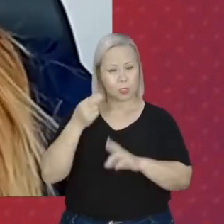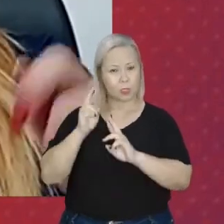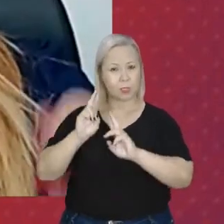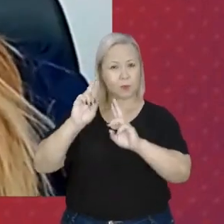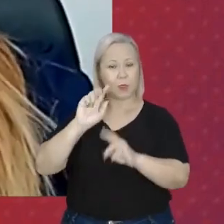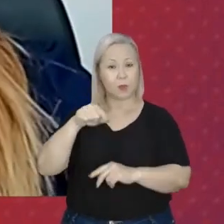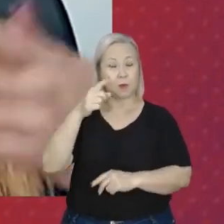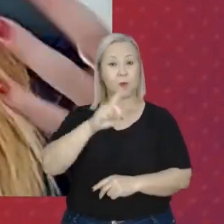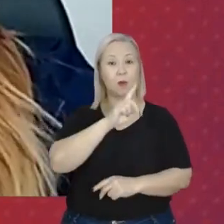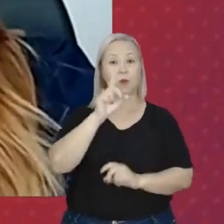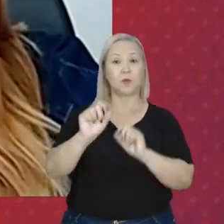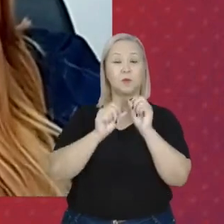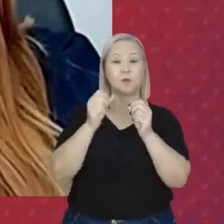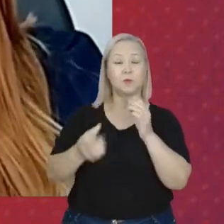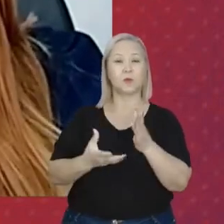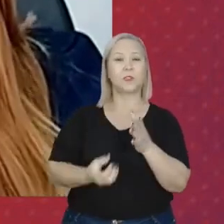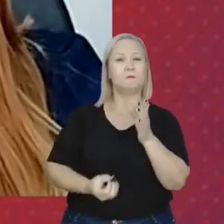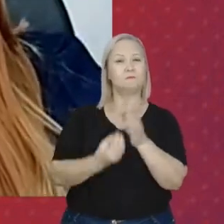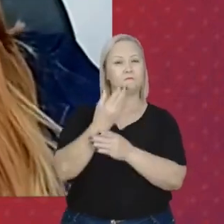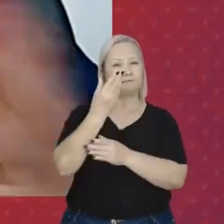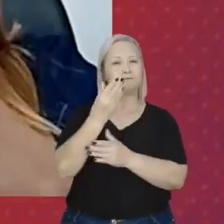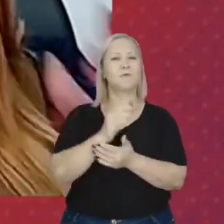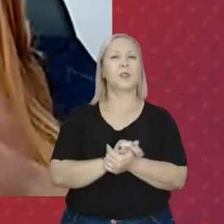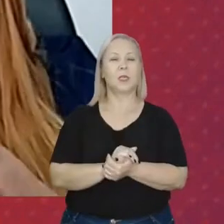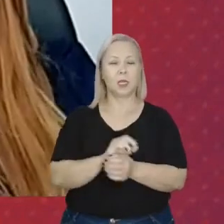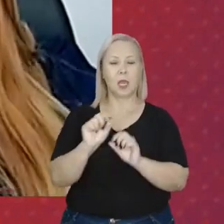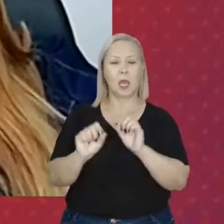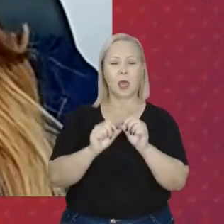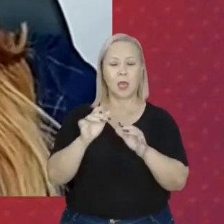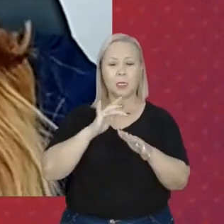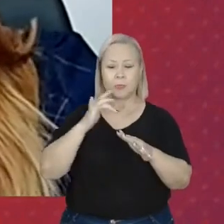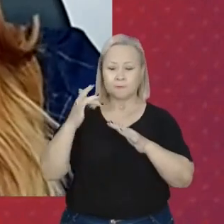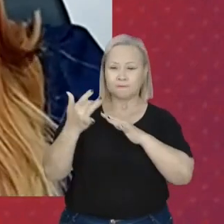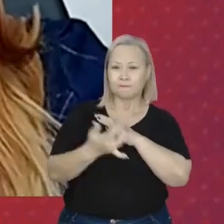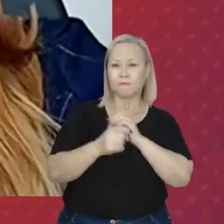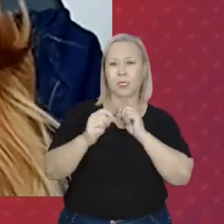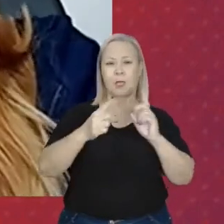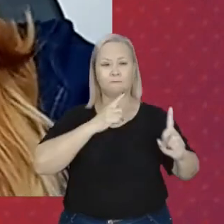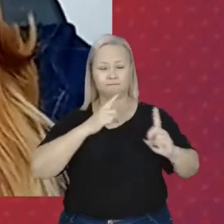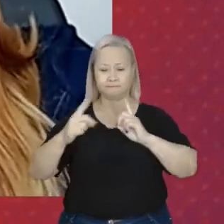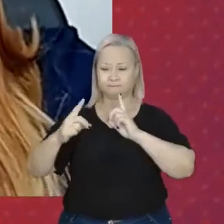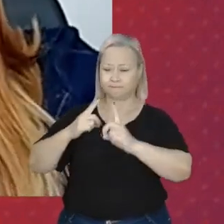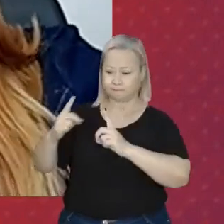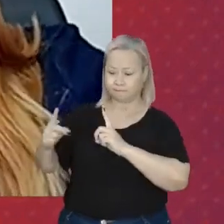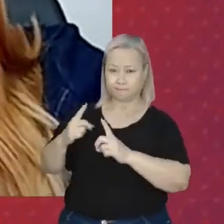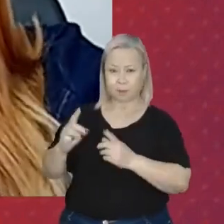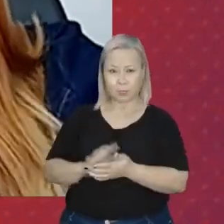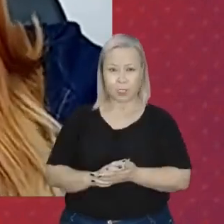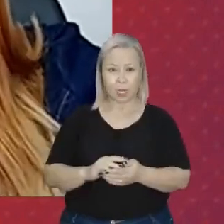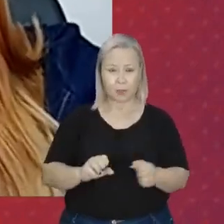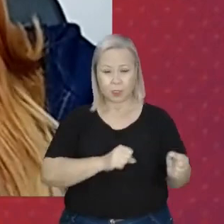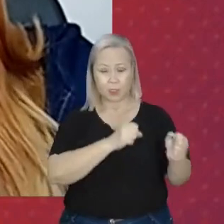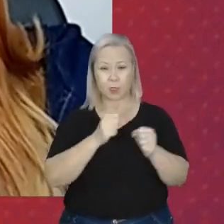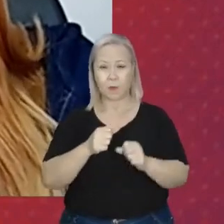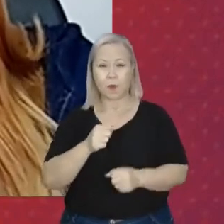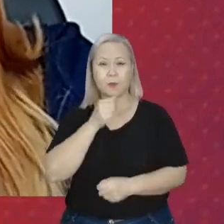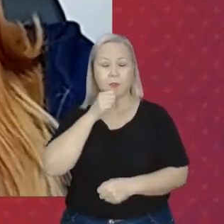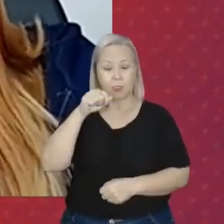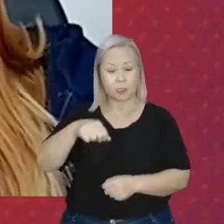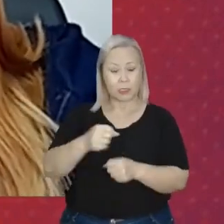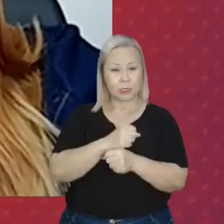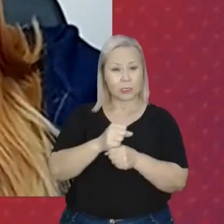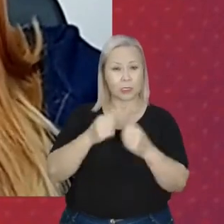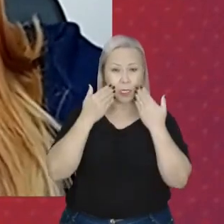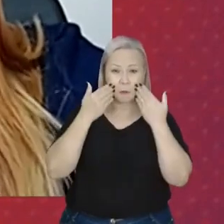próximos dias instaurar, né, esses canais de diálogo para que a gente possa, ainda esse ano,